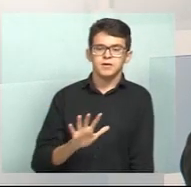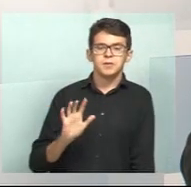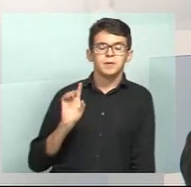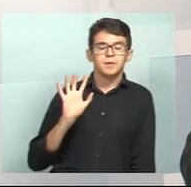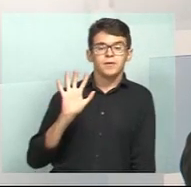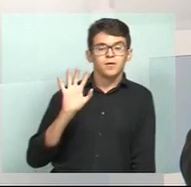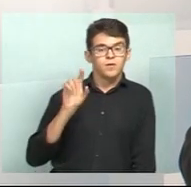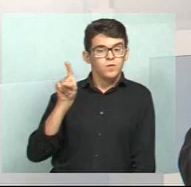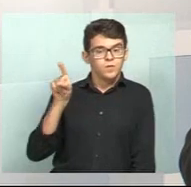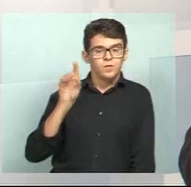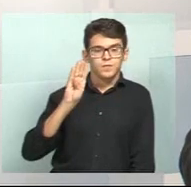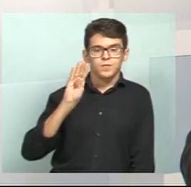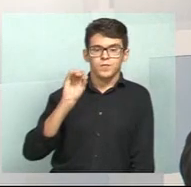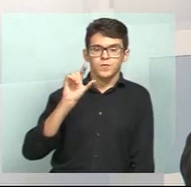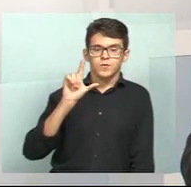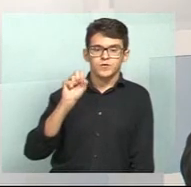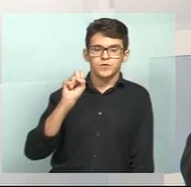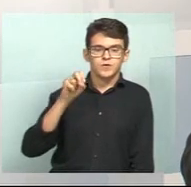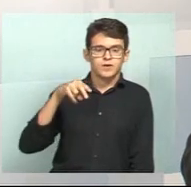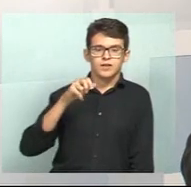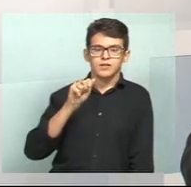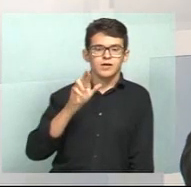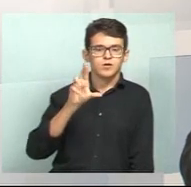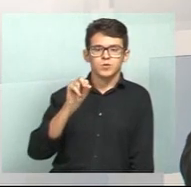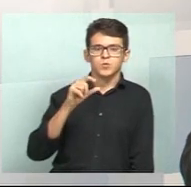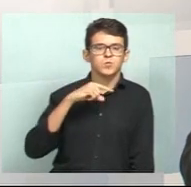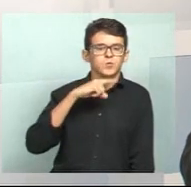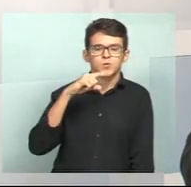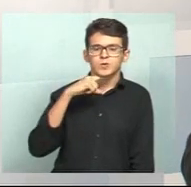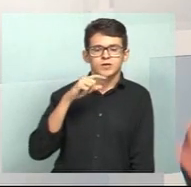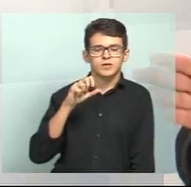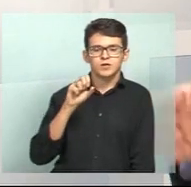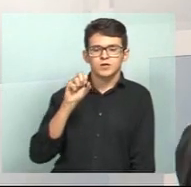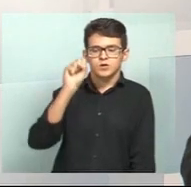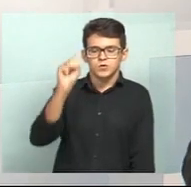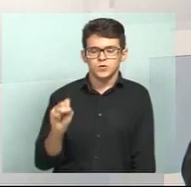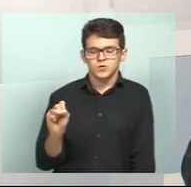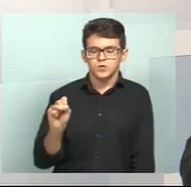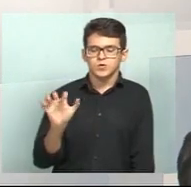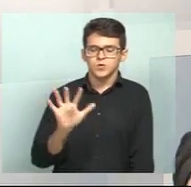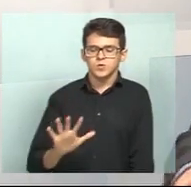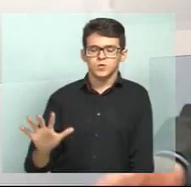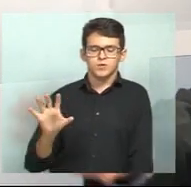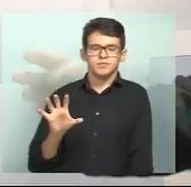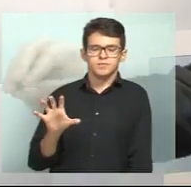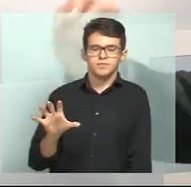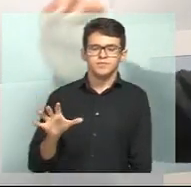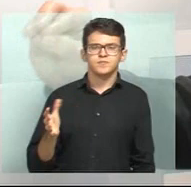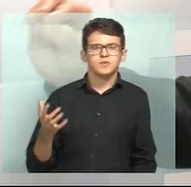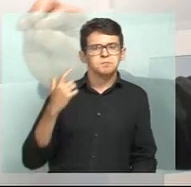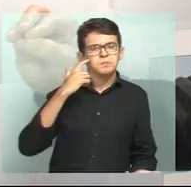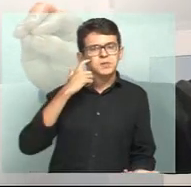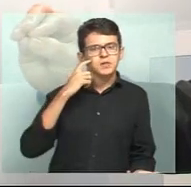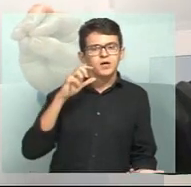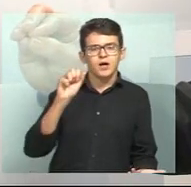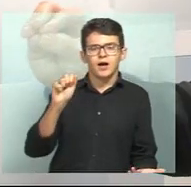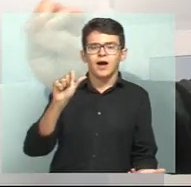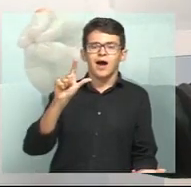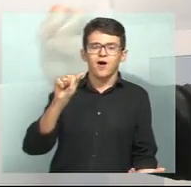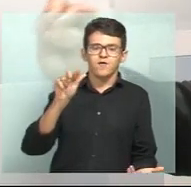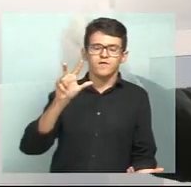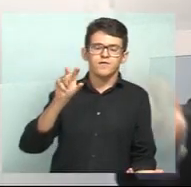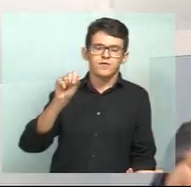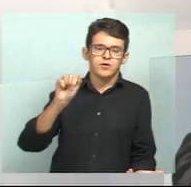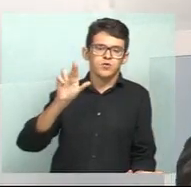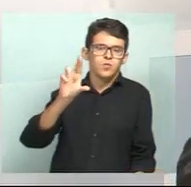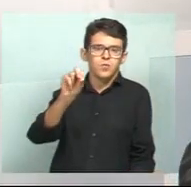do PSDB, por conta dele. Então, quer dizer, é um candidato que eu acho que tende a crescer. Mas, indiscutivelmente, eu